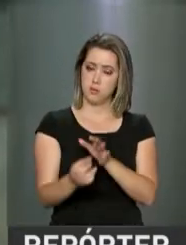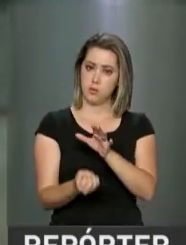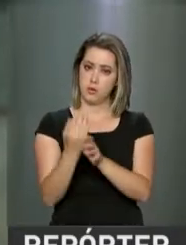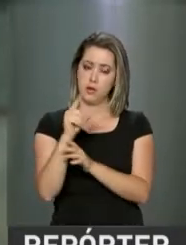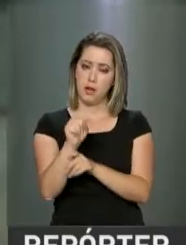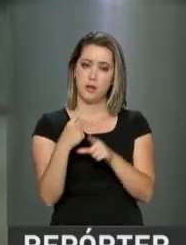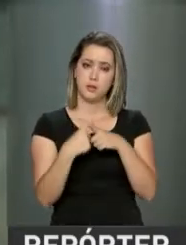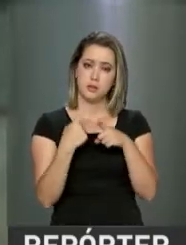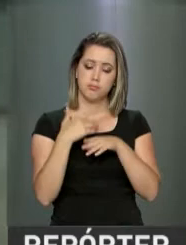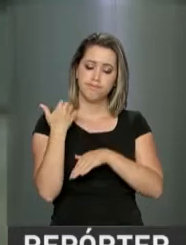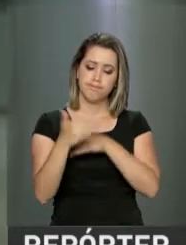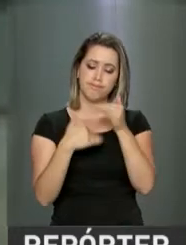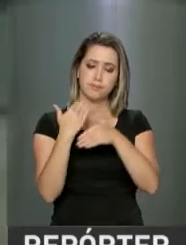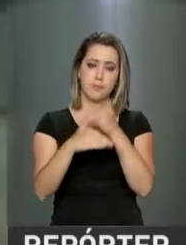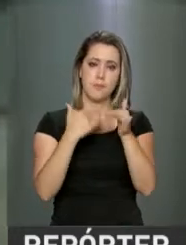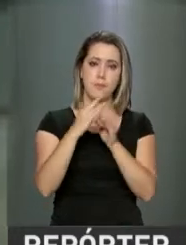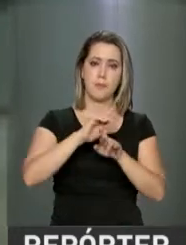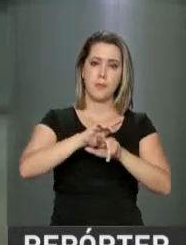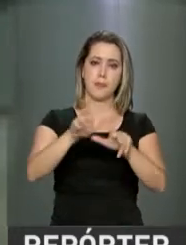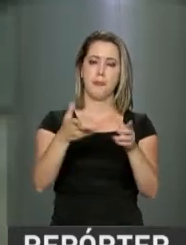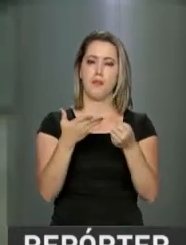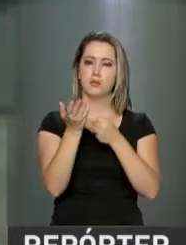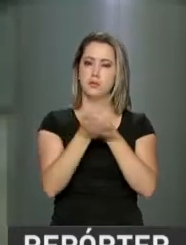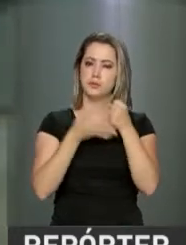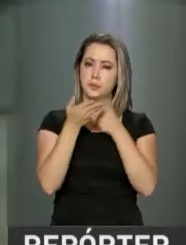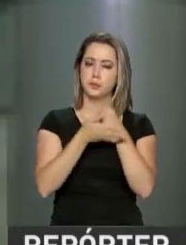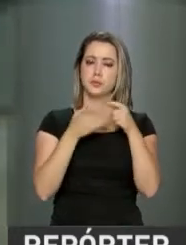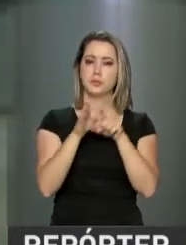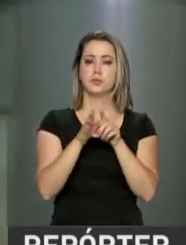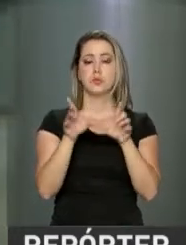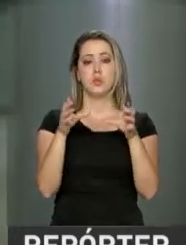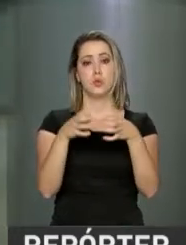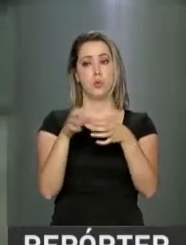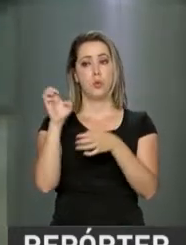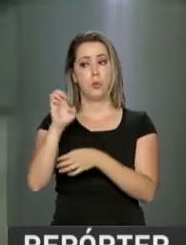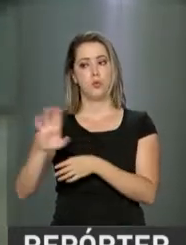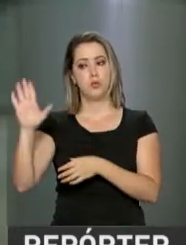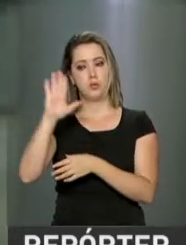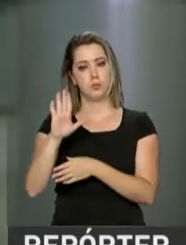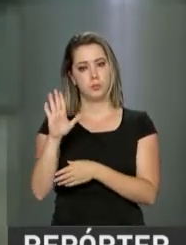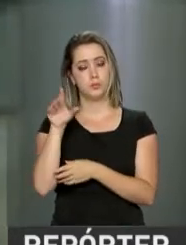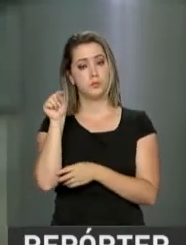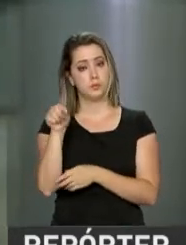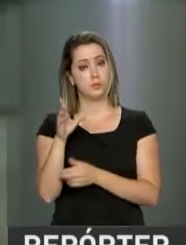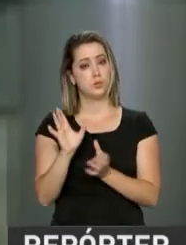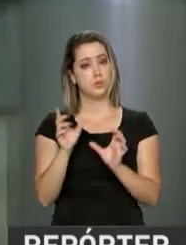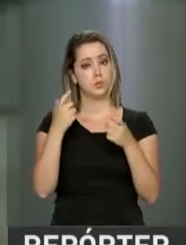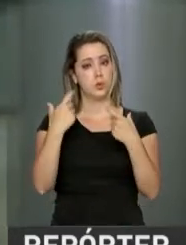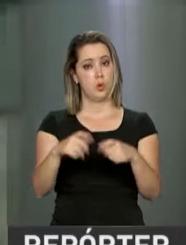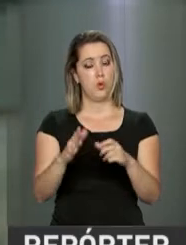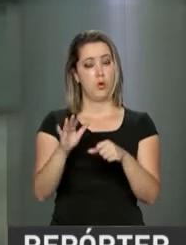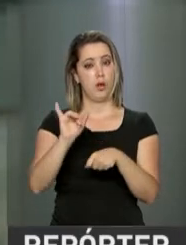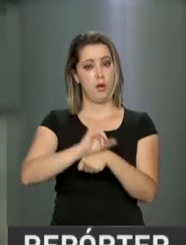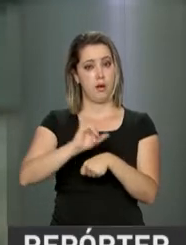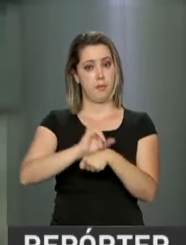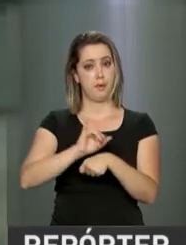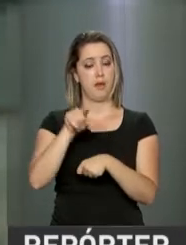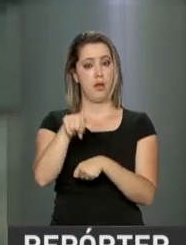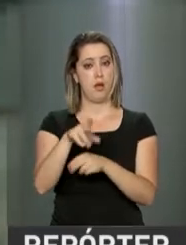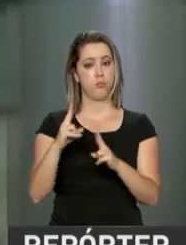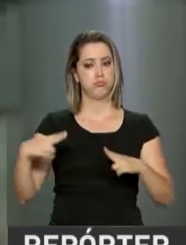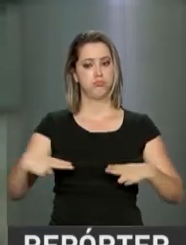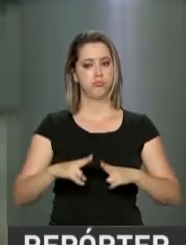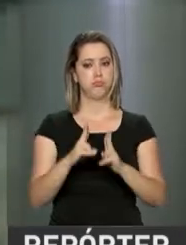a partir do desdobramento de algumas estruturas da União Europeia. A sua sede é em Paris, capital